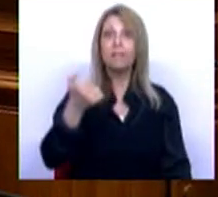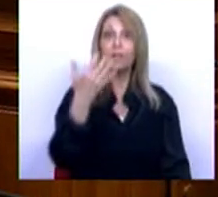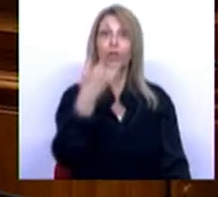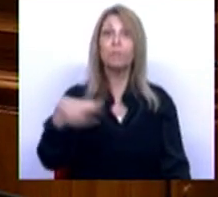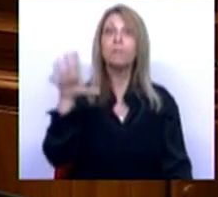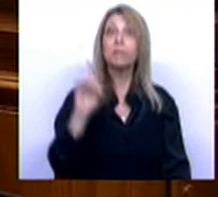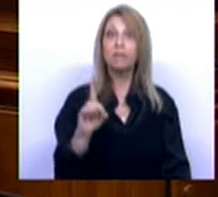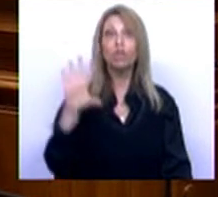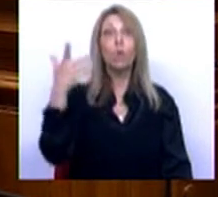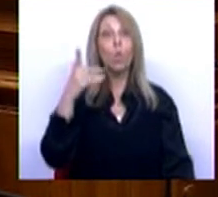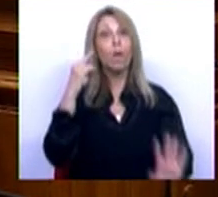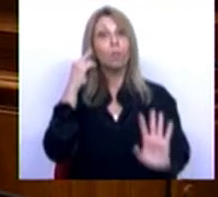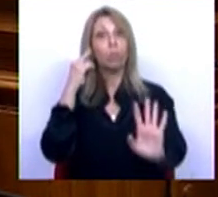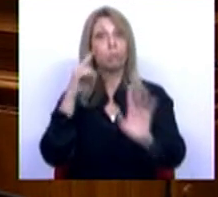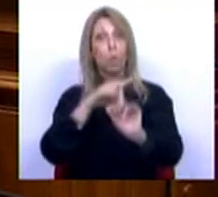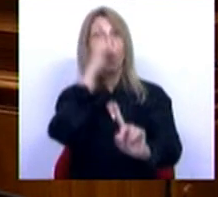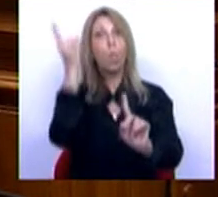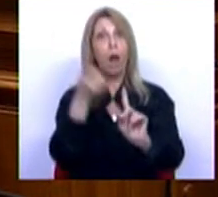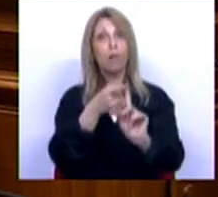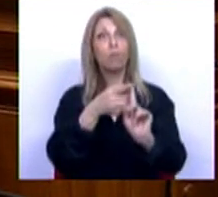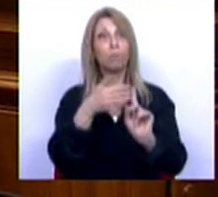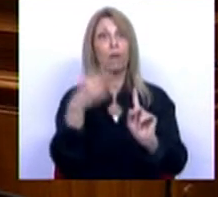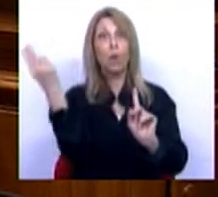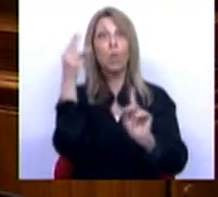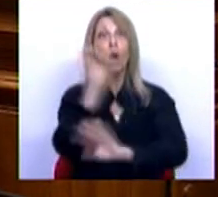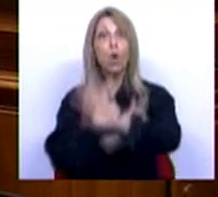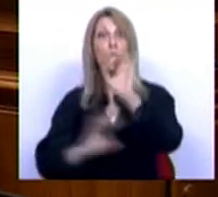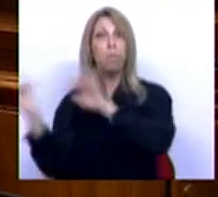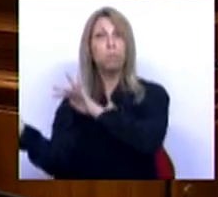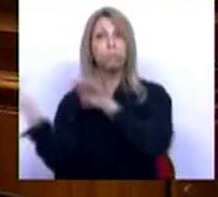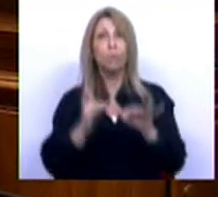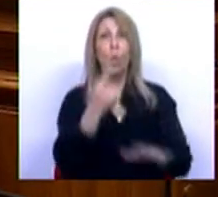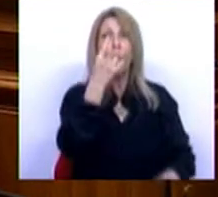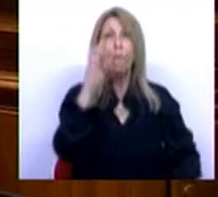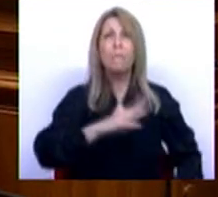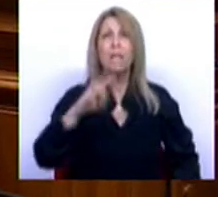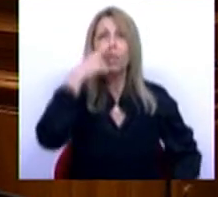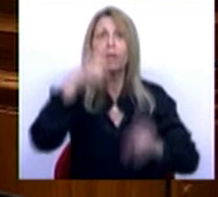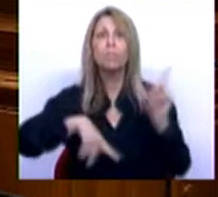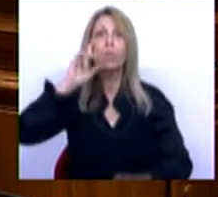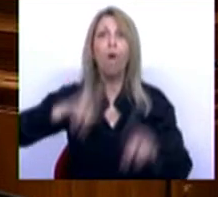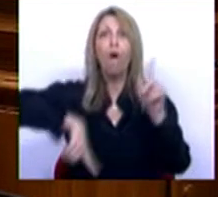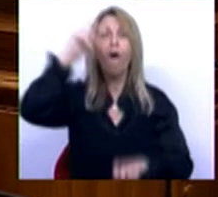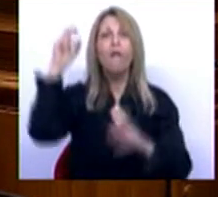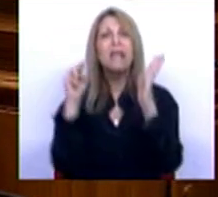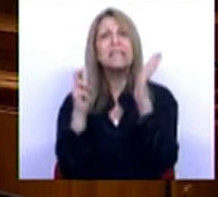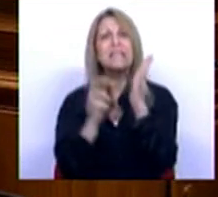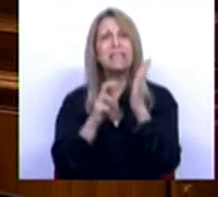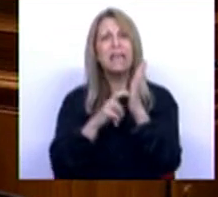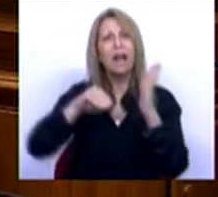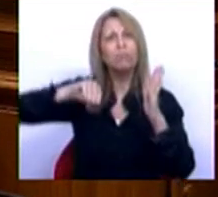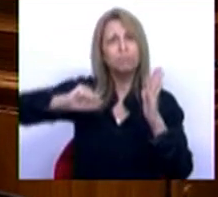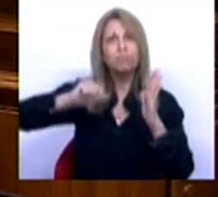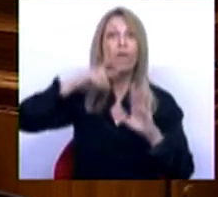ano entraram na União Europeia cerca de 1 milhão de refugiados sírios. Seres